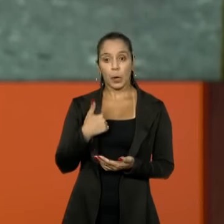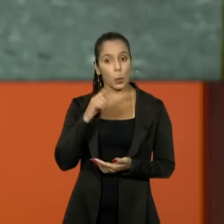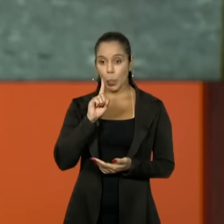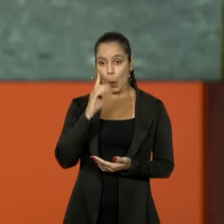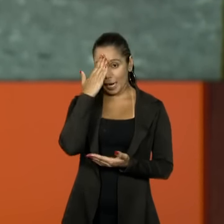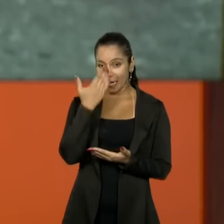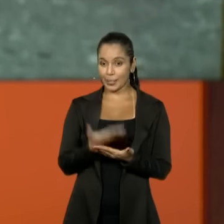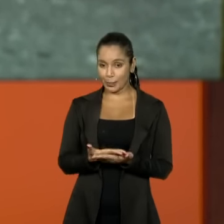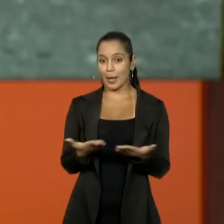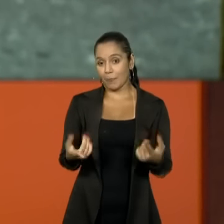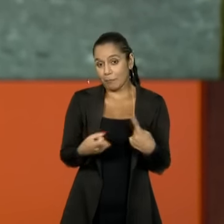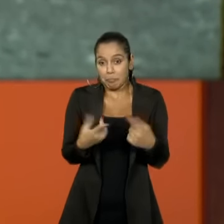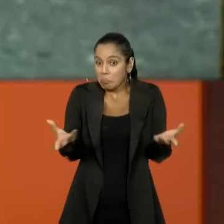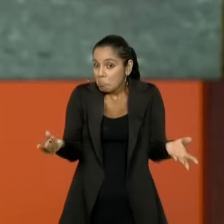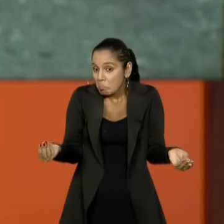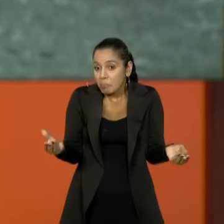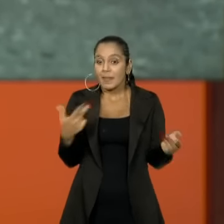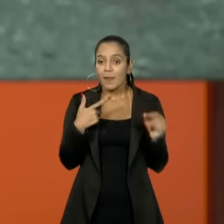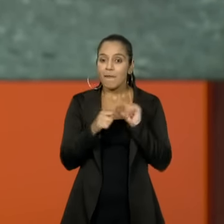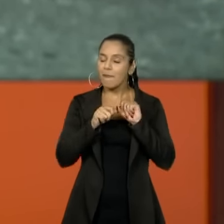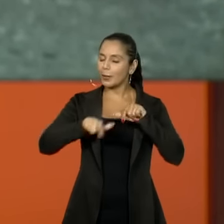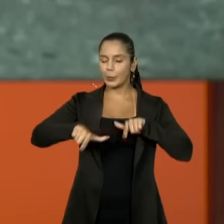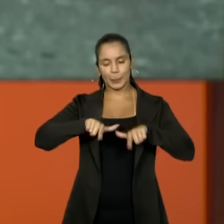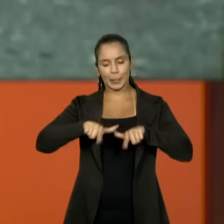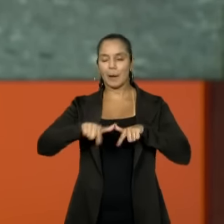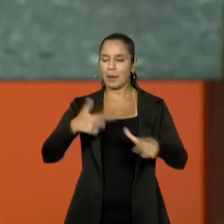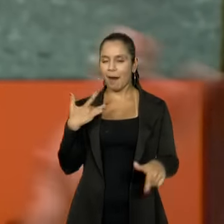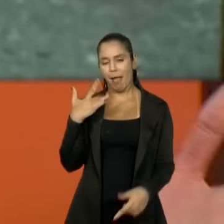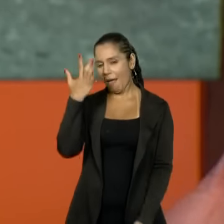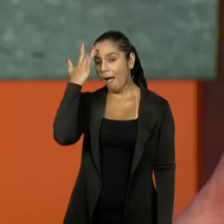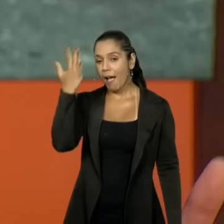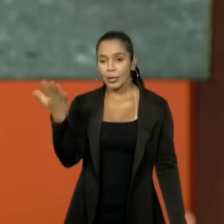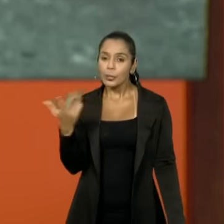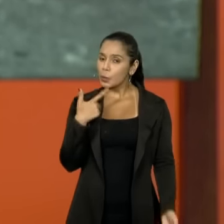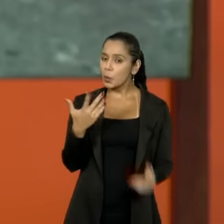acreditava, né? Porque a gente, quando faz um trabalho, a gente acha